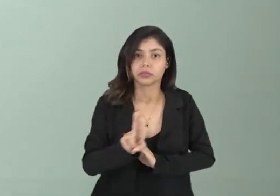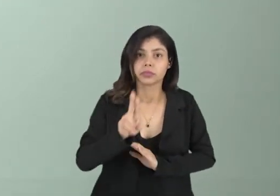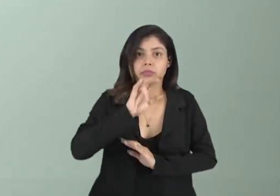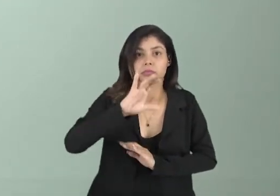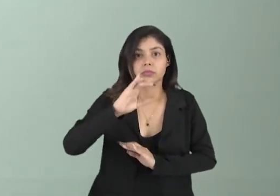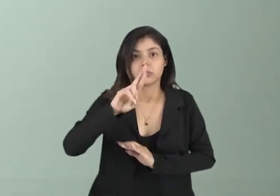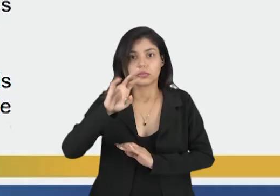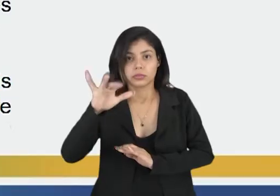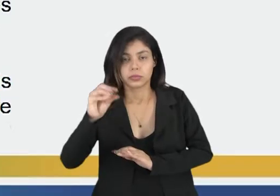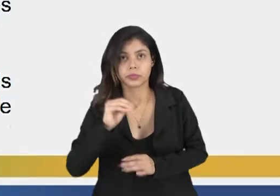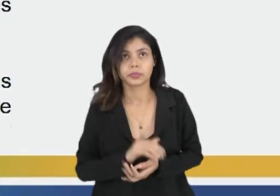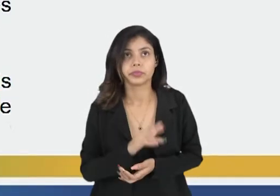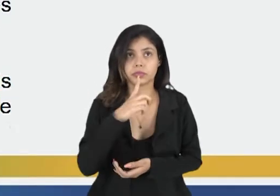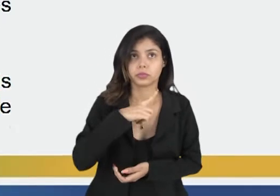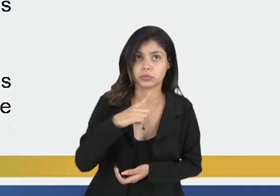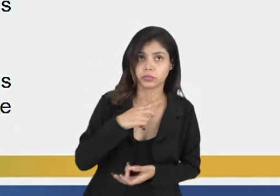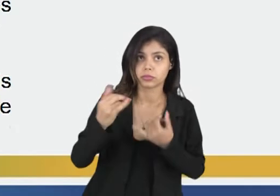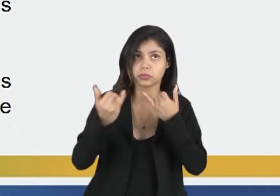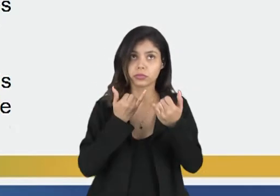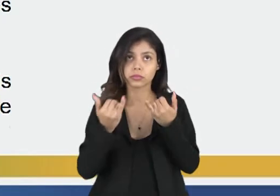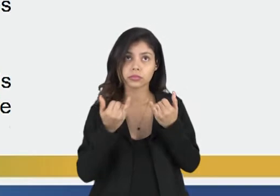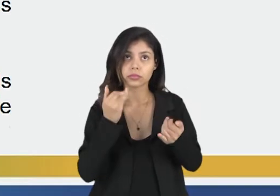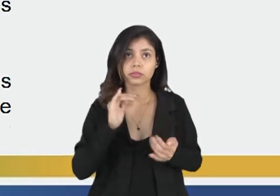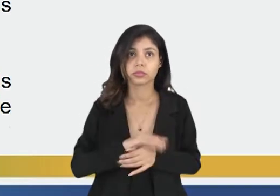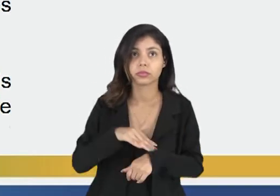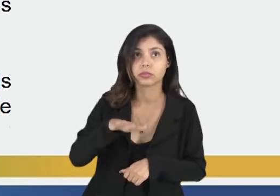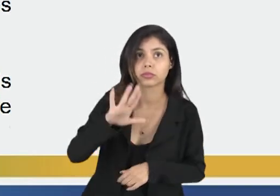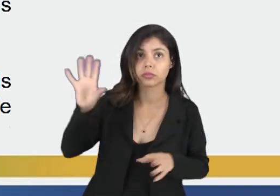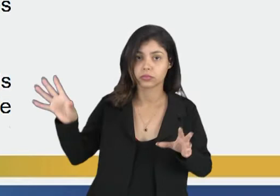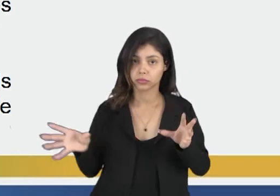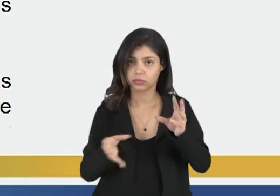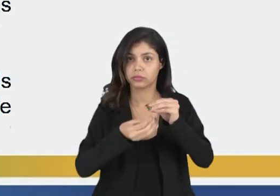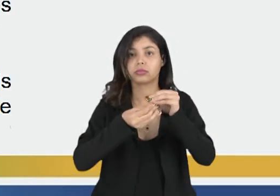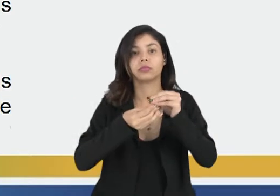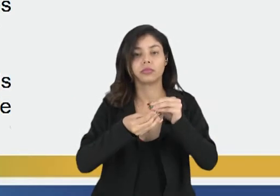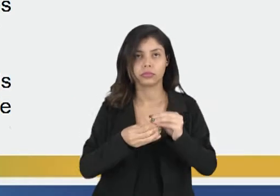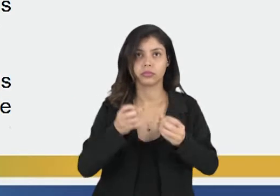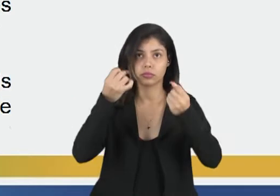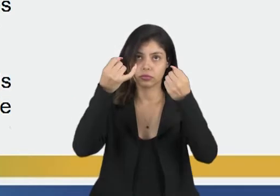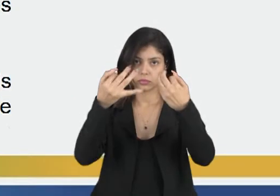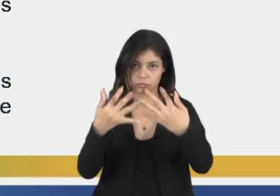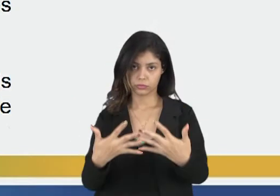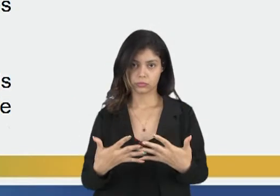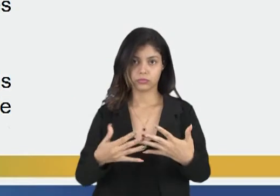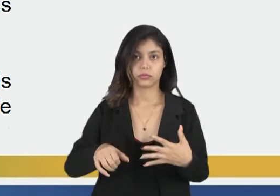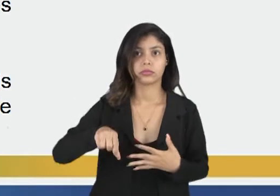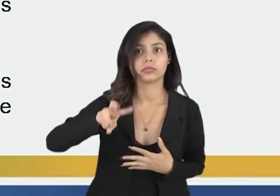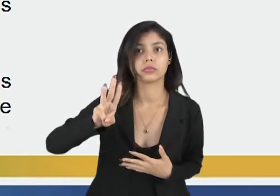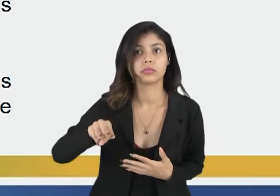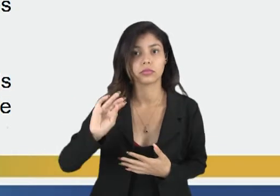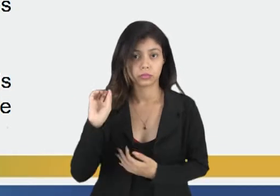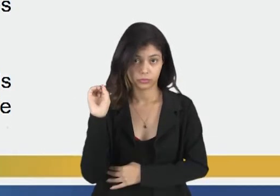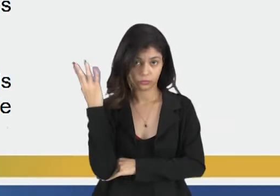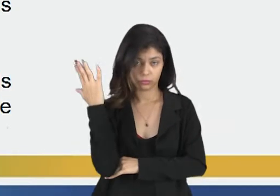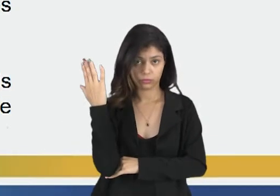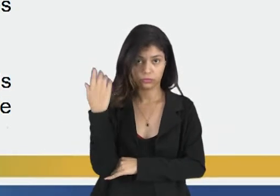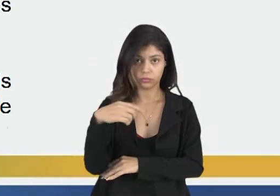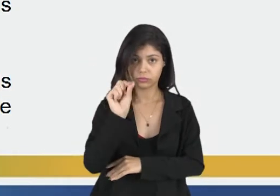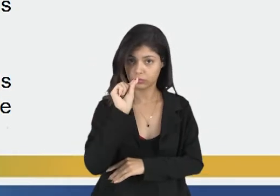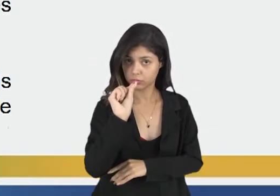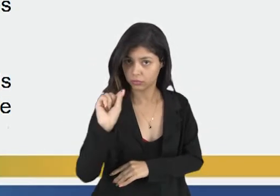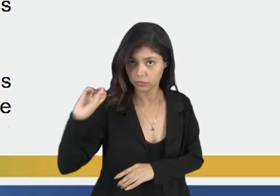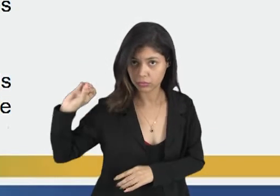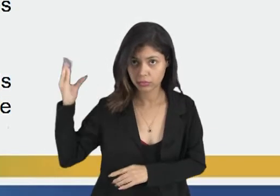Correio Brasiliense, tem-se as informações mais completas, dizendo com quem aconteceu, o